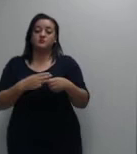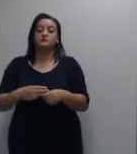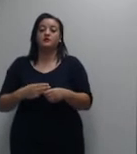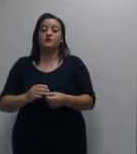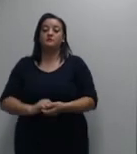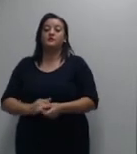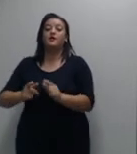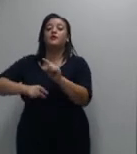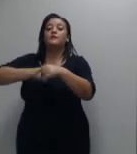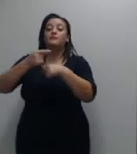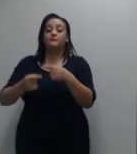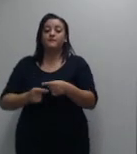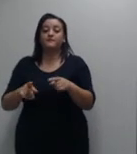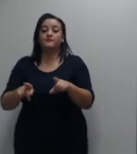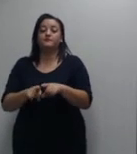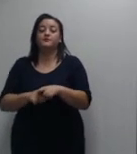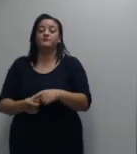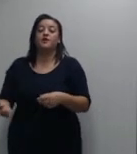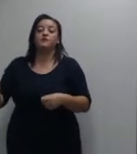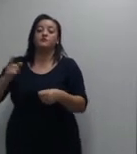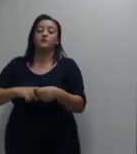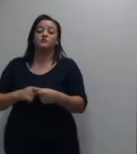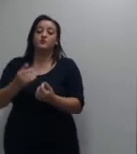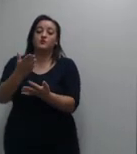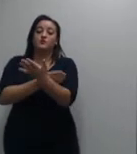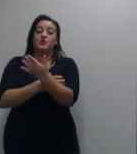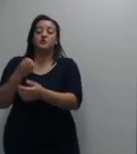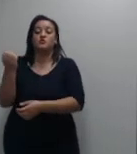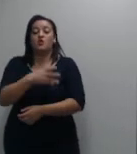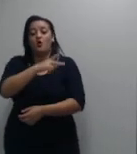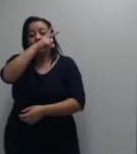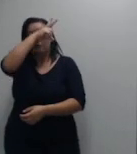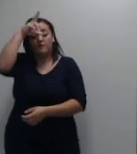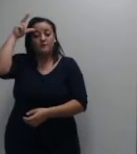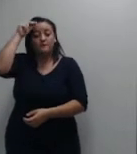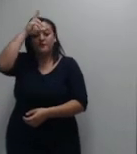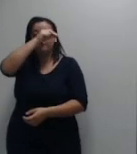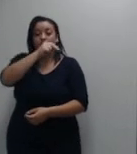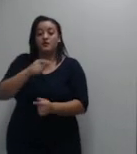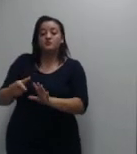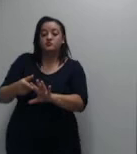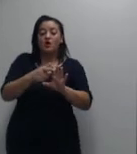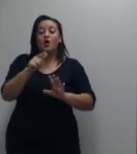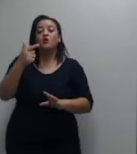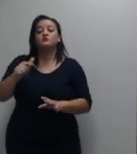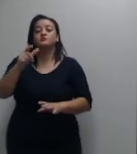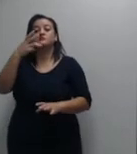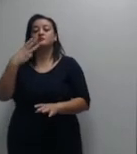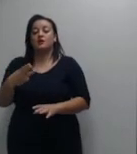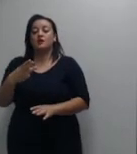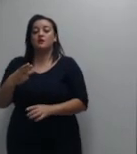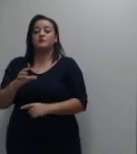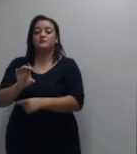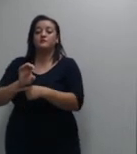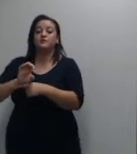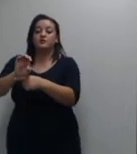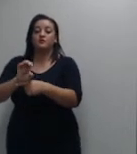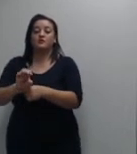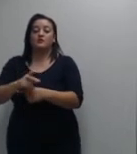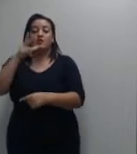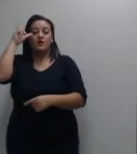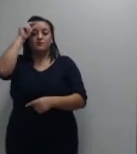posteriormente foi desenvolvido e ativado e o novo prefeito indicou outros três conselheiros e já foi o o